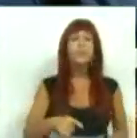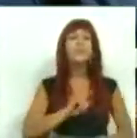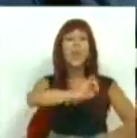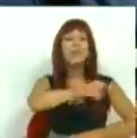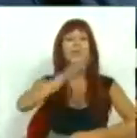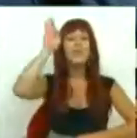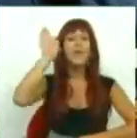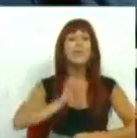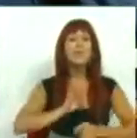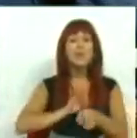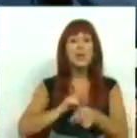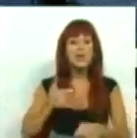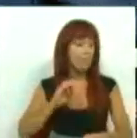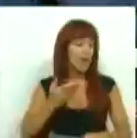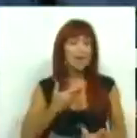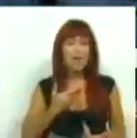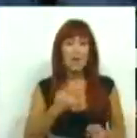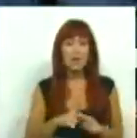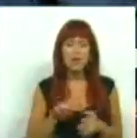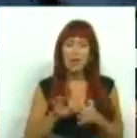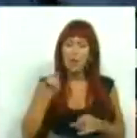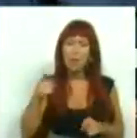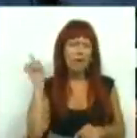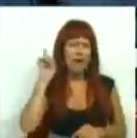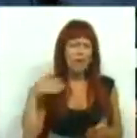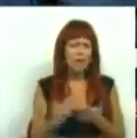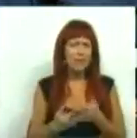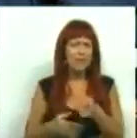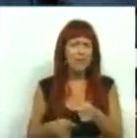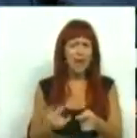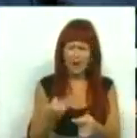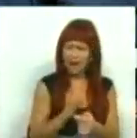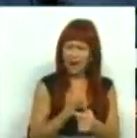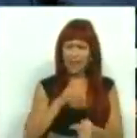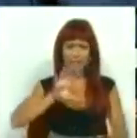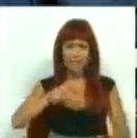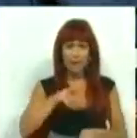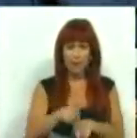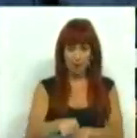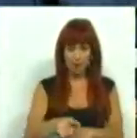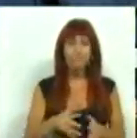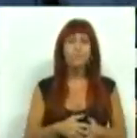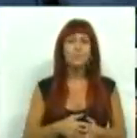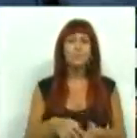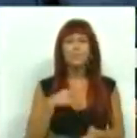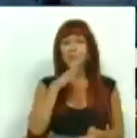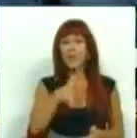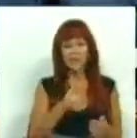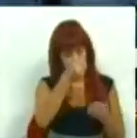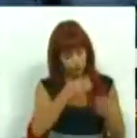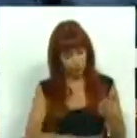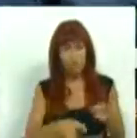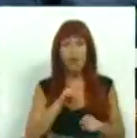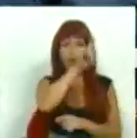as Forças Armadas são, para o PSD, uma peça essencial dessa identidade nacional. Dito isto, as